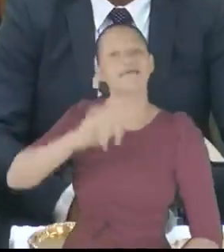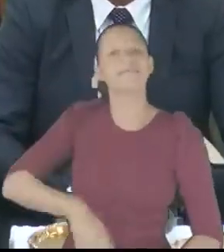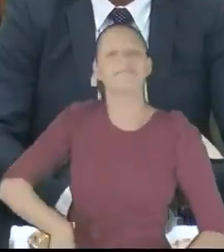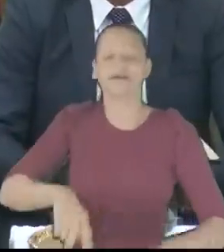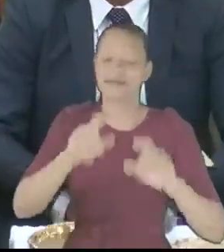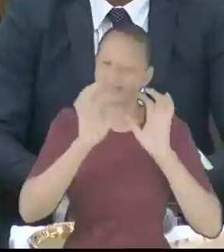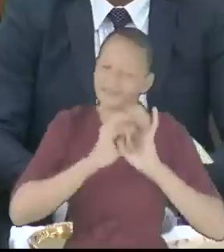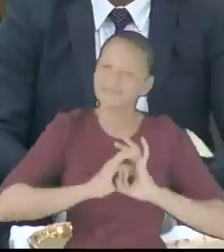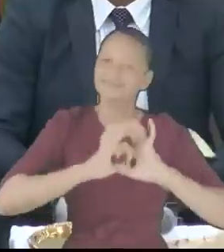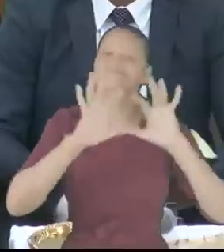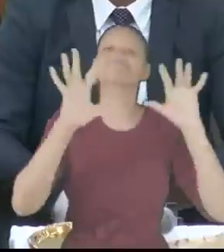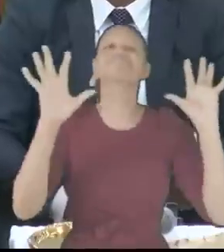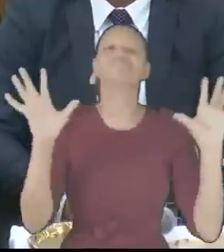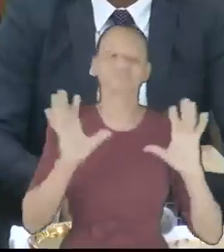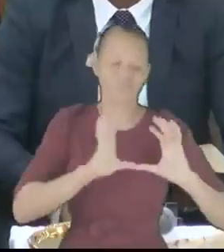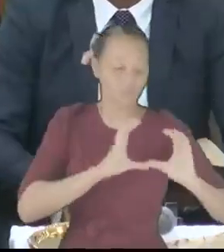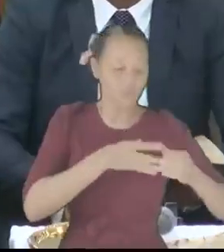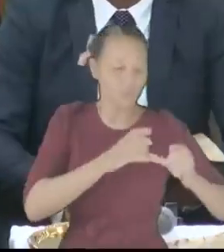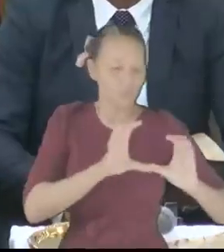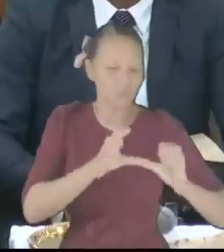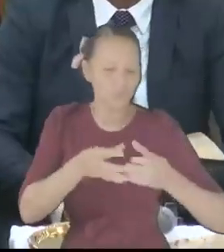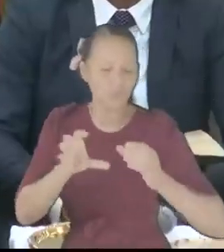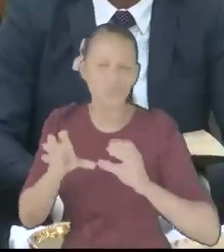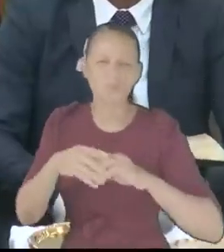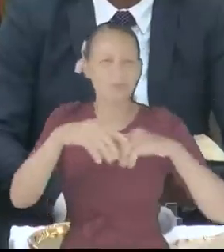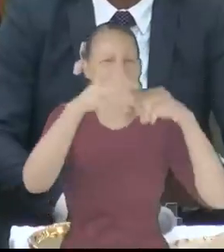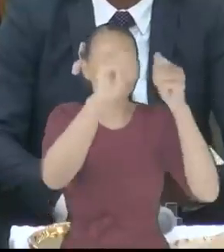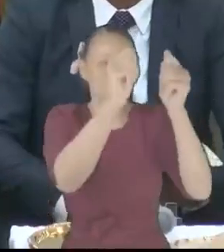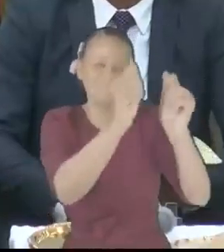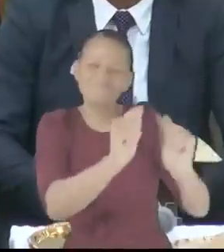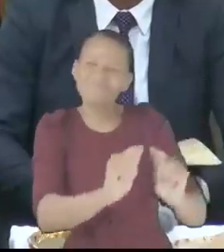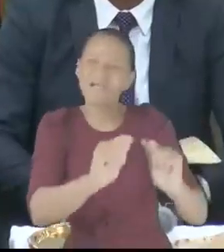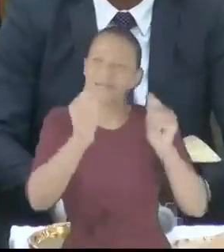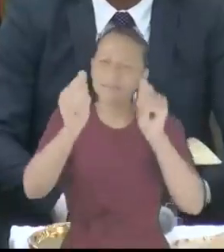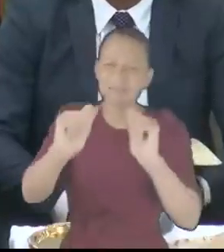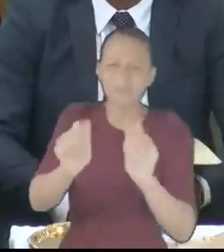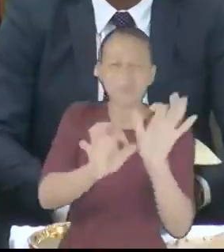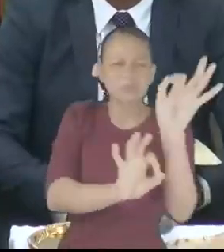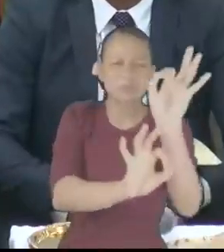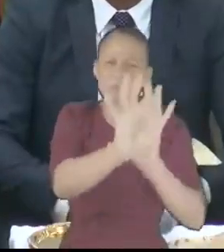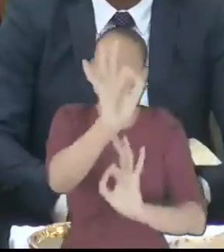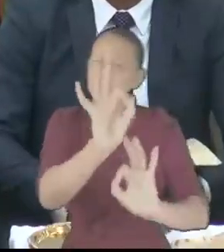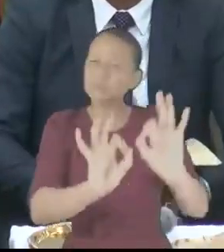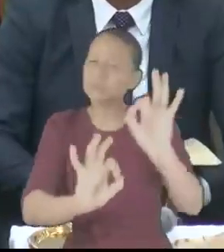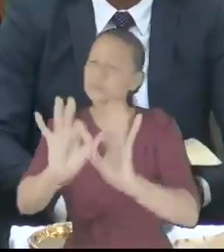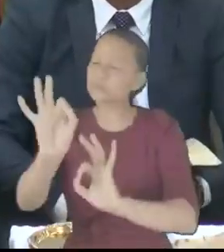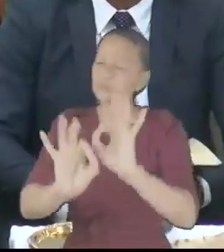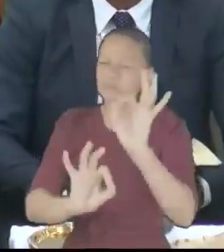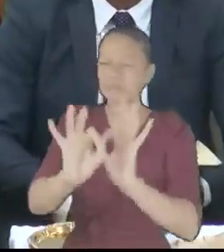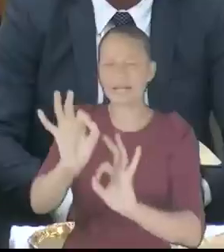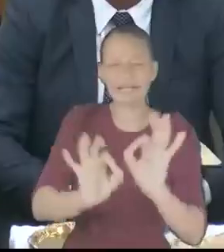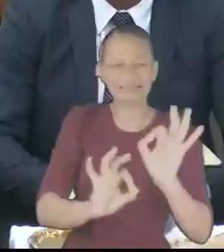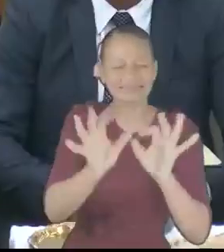Independência. É um grupo de estátuas muito bem feitas, muito bem elaboradas,